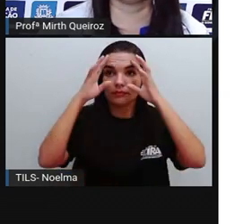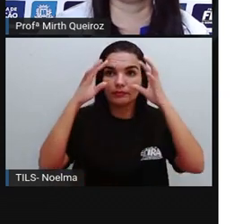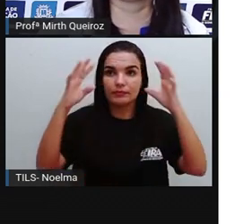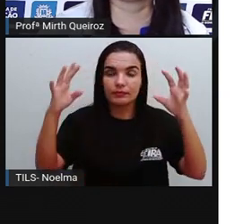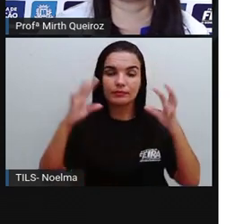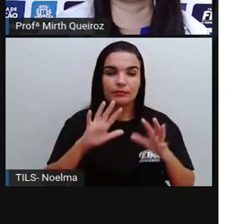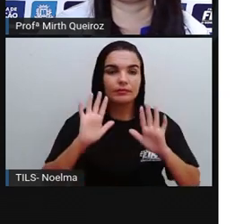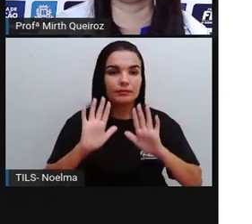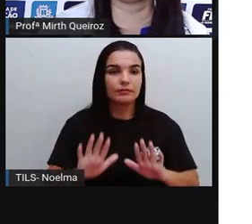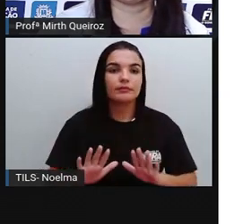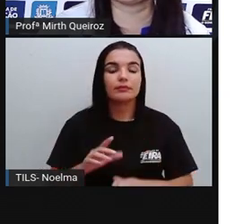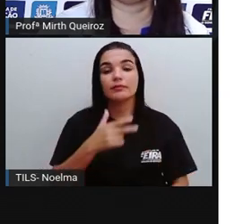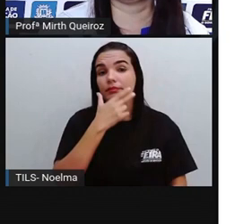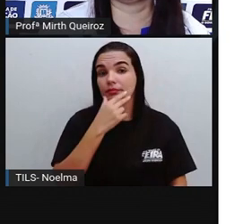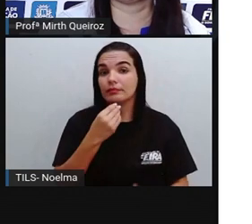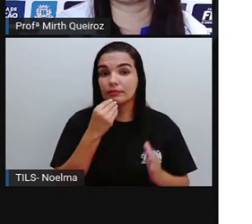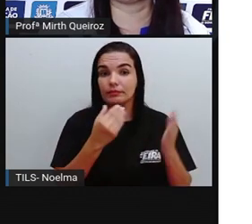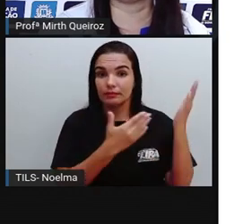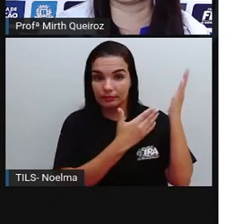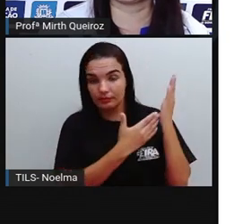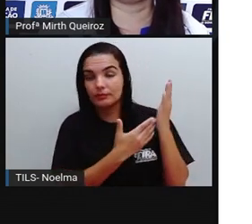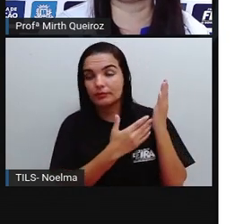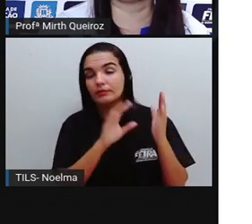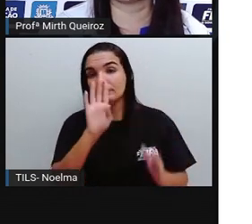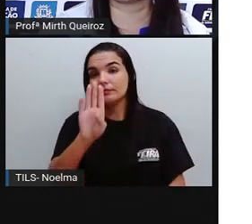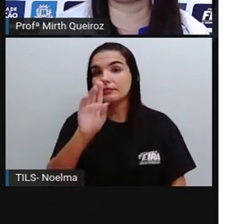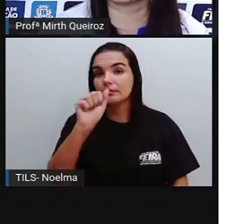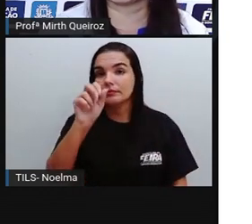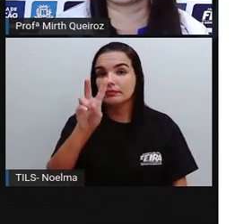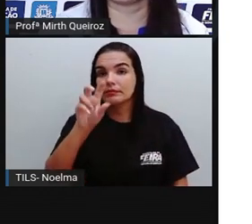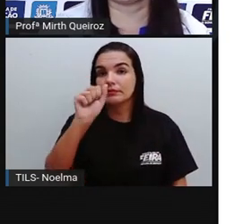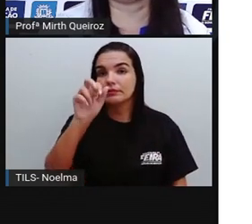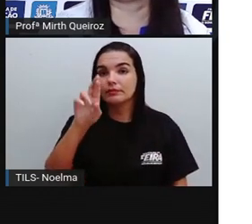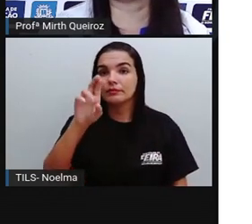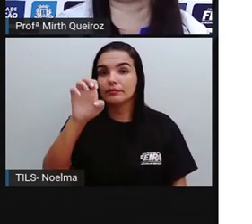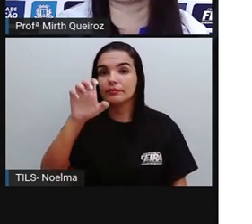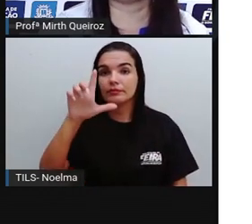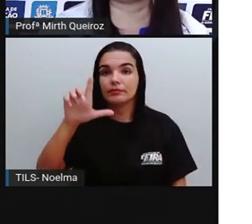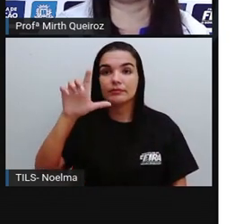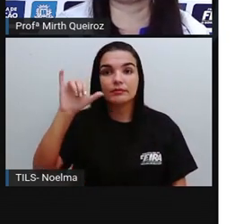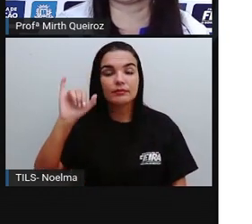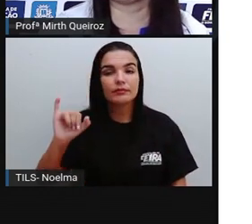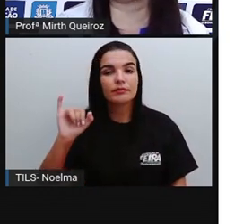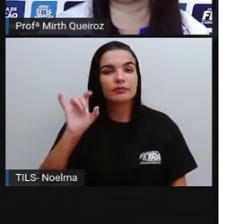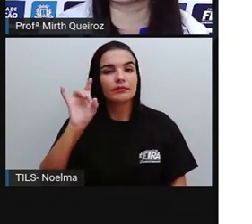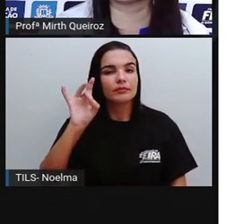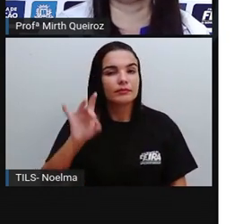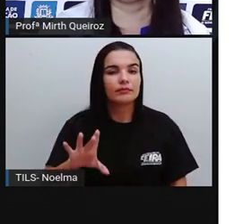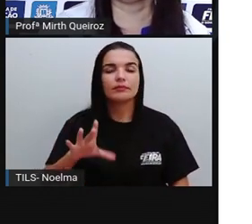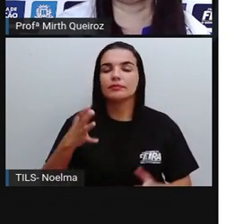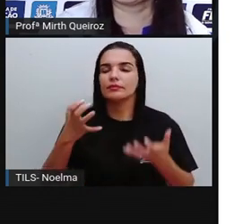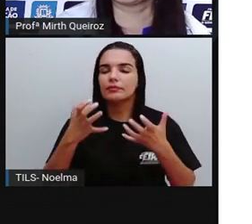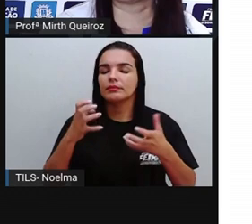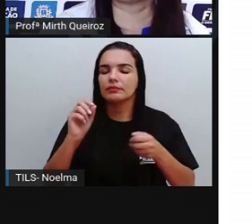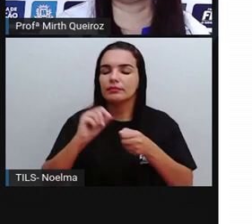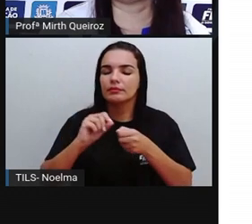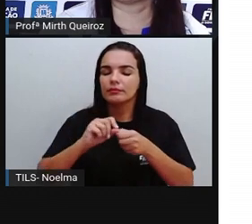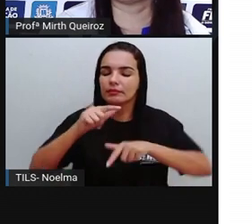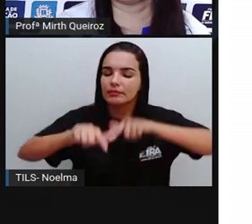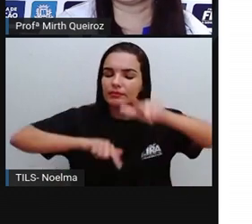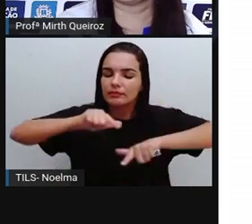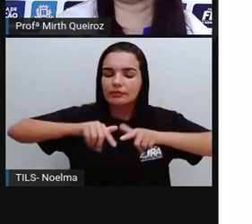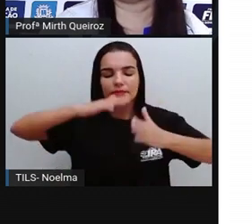né? Mas Bavarelli, ele se dedica, né? Ele passou a se dedicar exclusivamente aí à pintura, e a gente